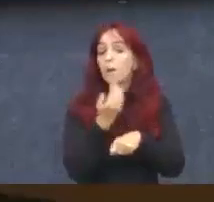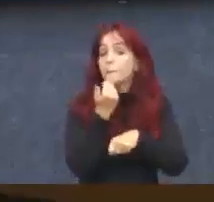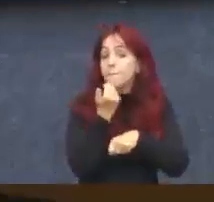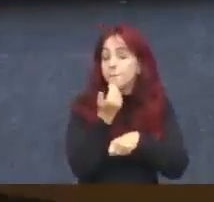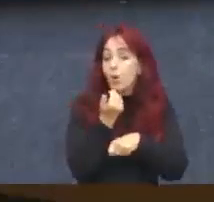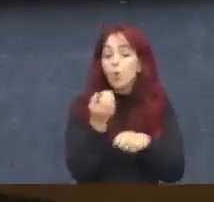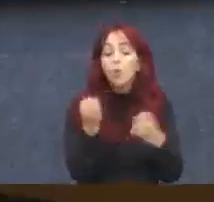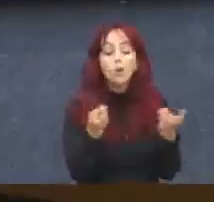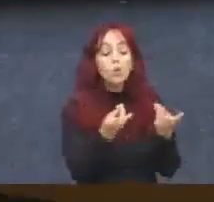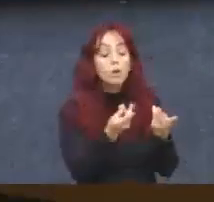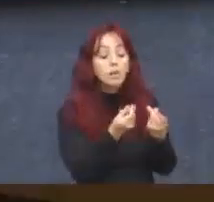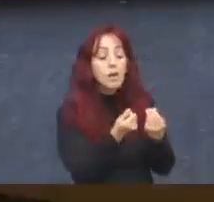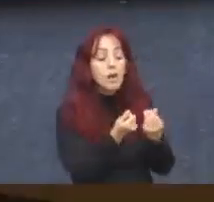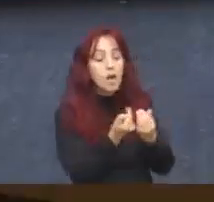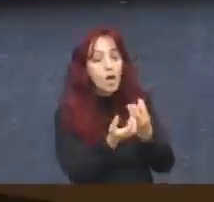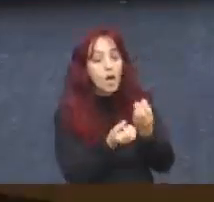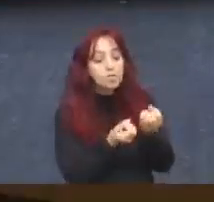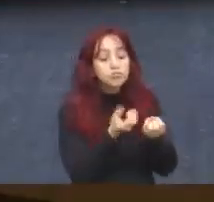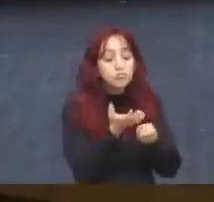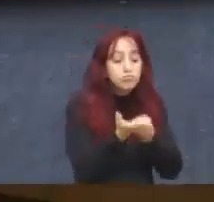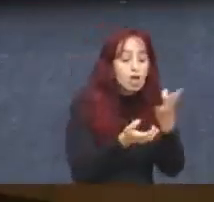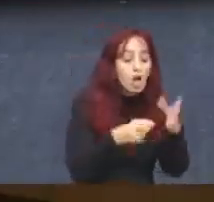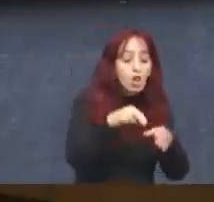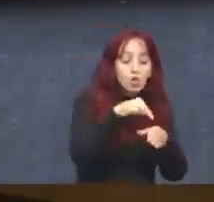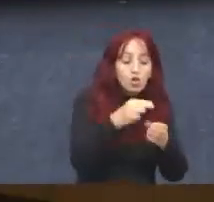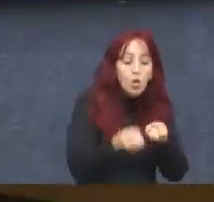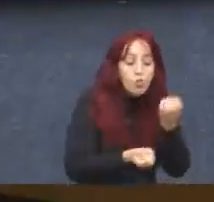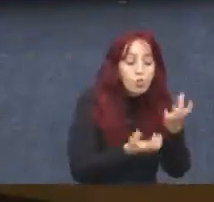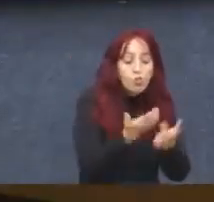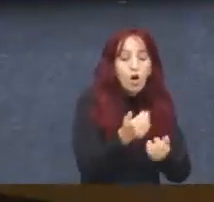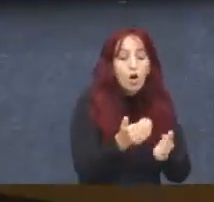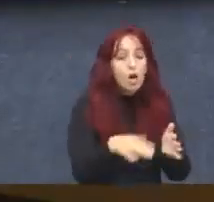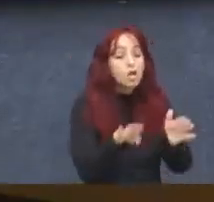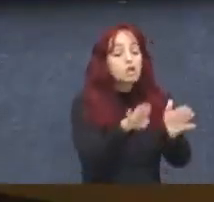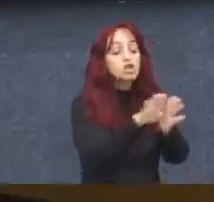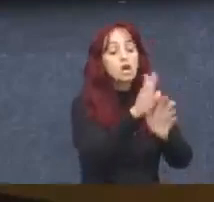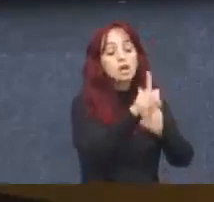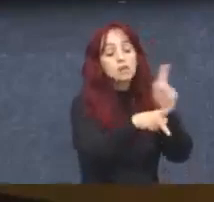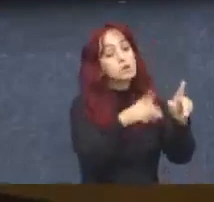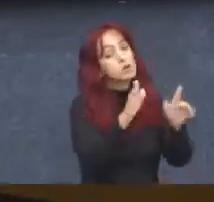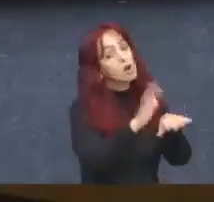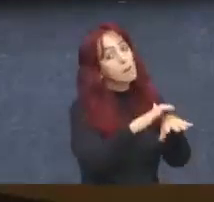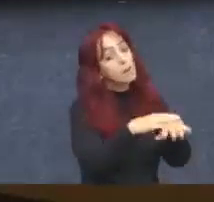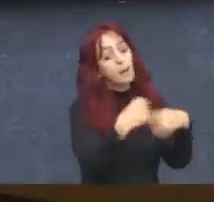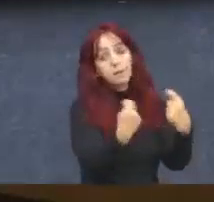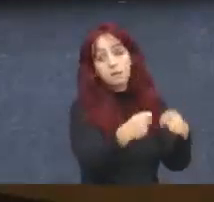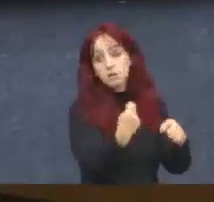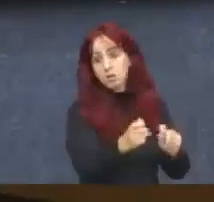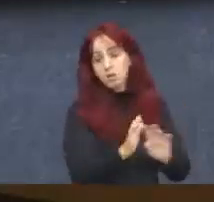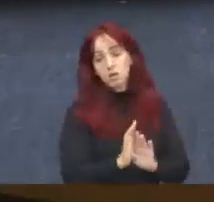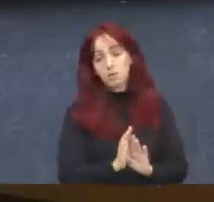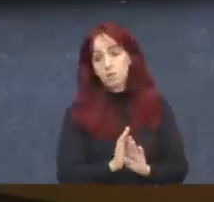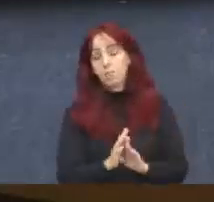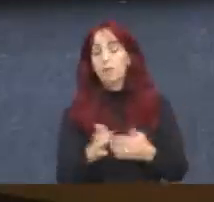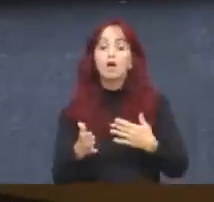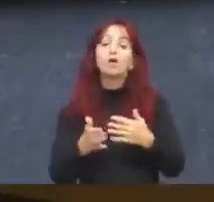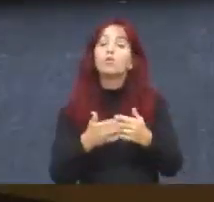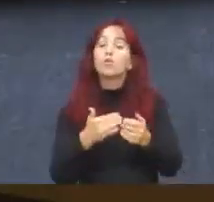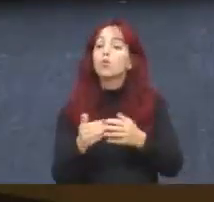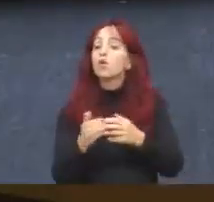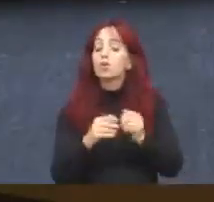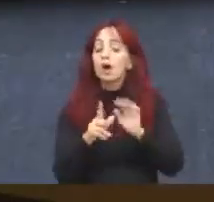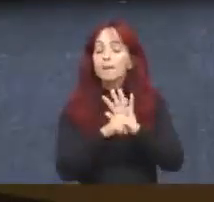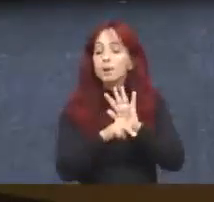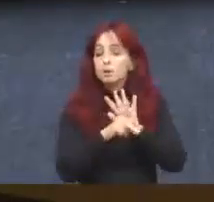qualidade, questão nutricional, chegue à população que mais precisa. Acho que qualquer projeto de combate à fome nesse momento é